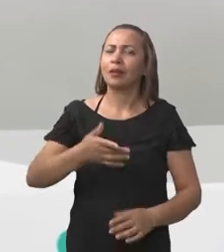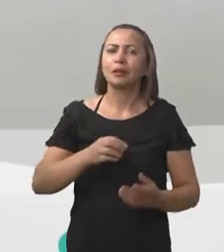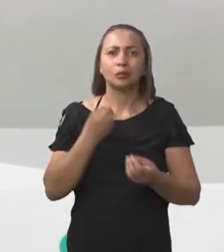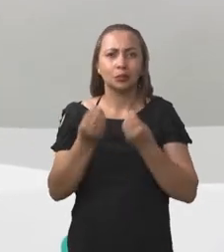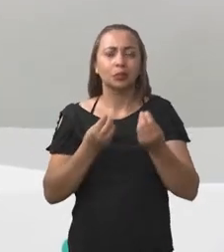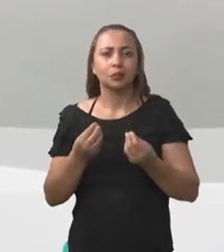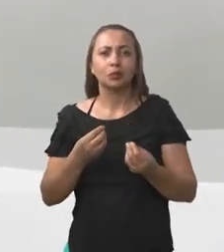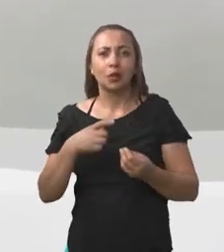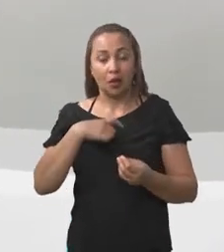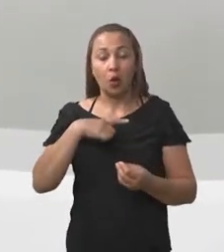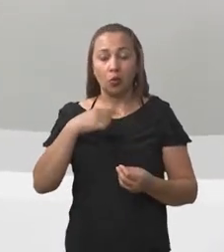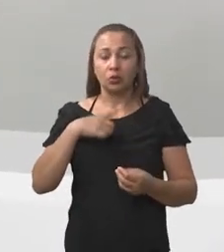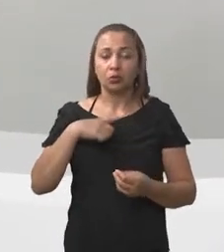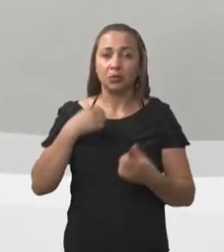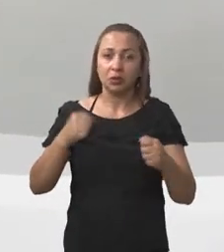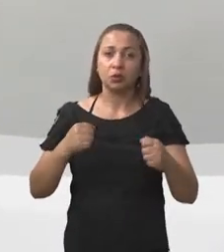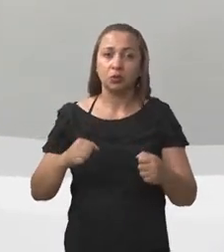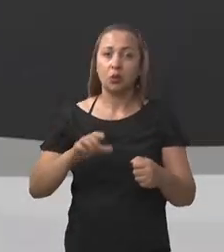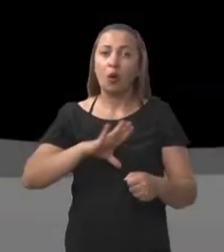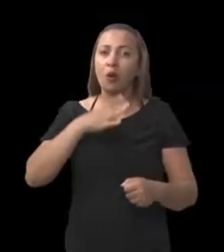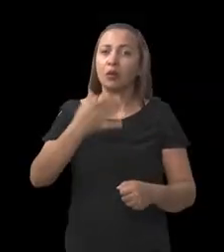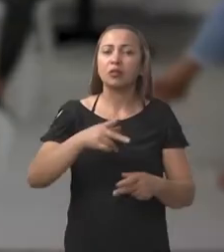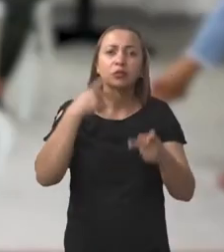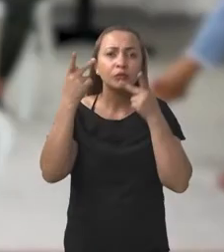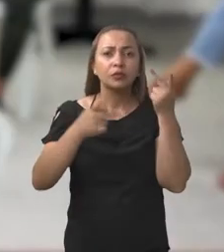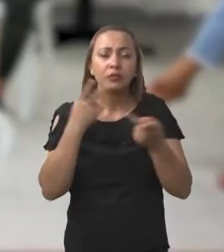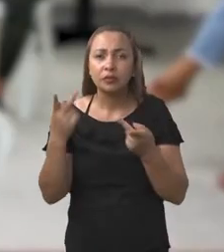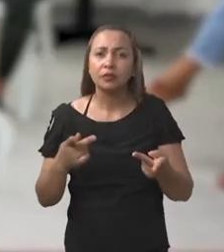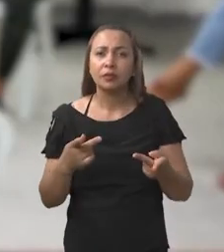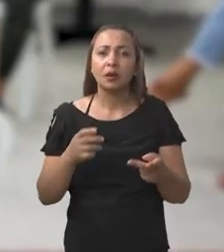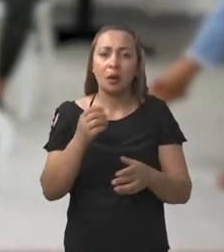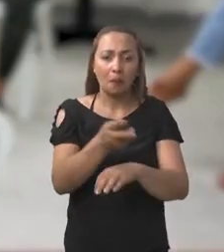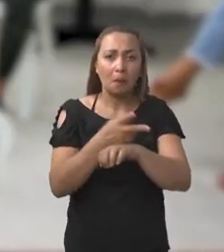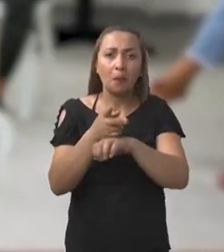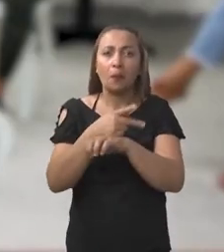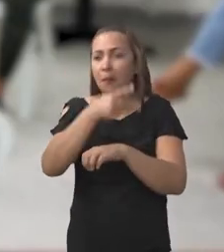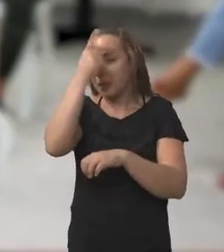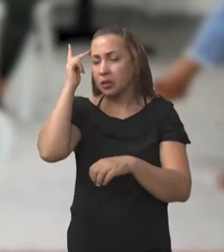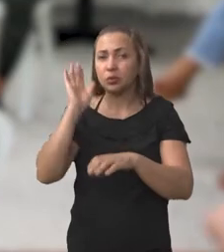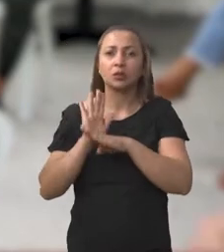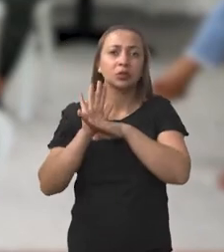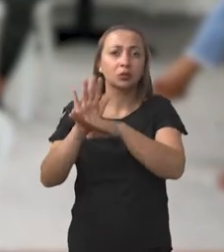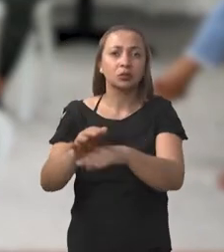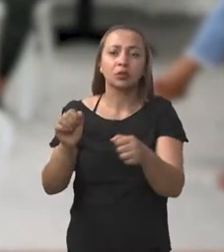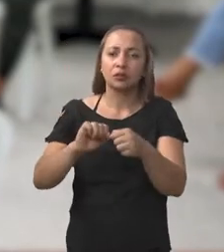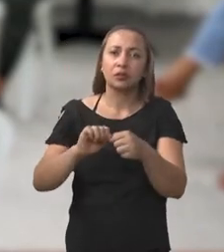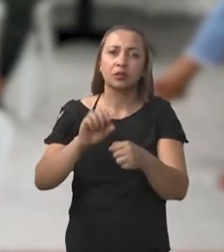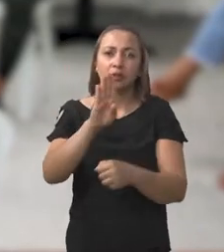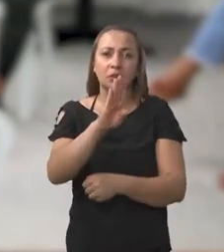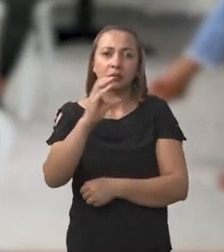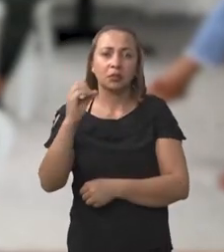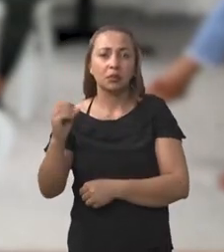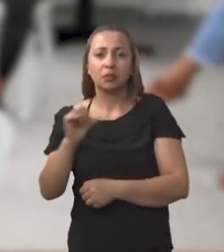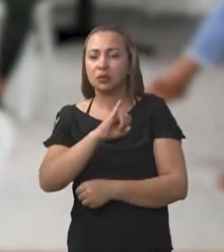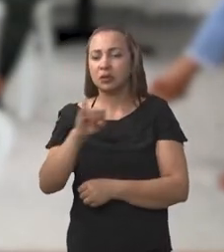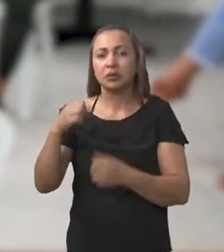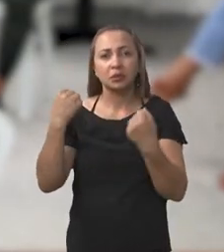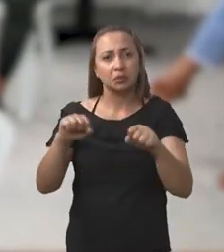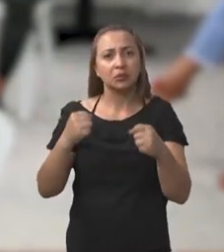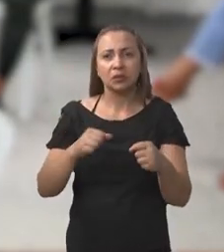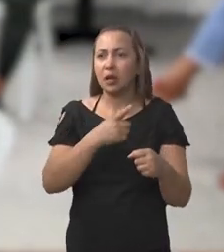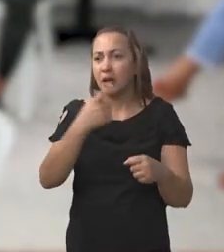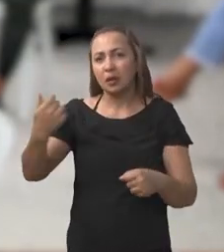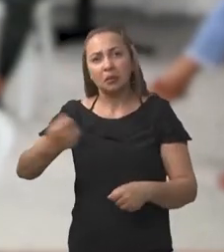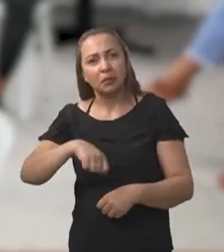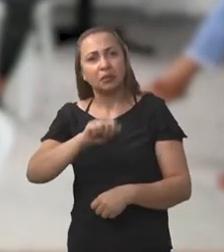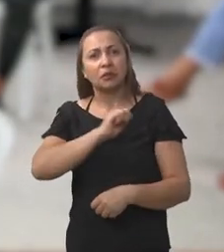como eu tive, tenha coragem de revelar, procurar assim, umas pessoas que ajudem, fazer o BO se precisar ir